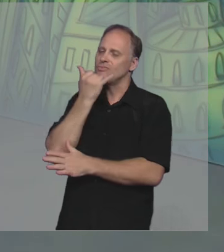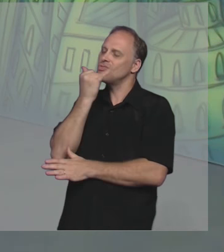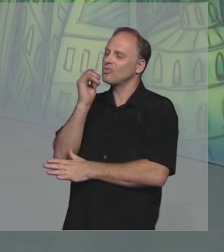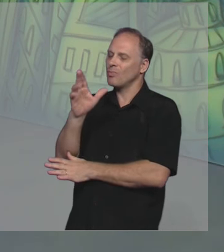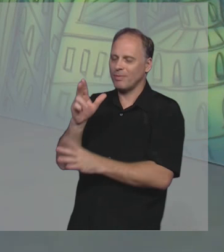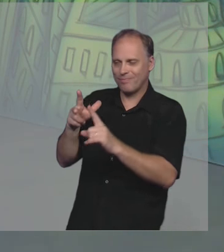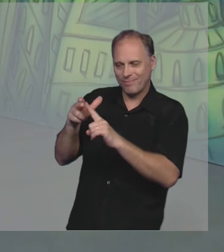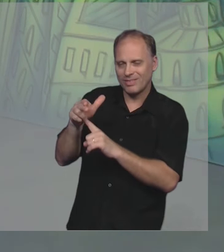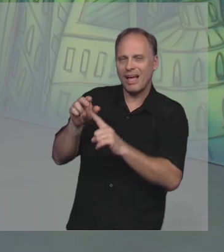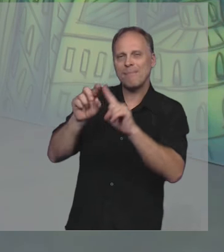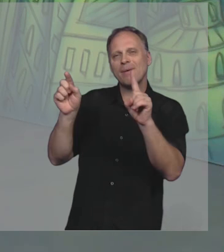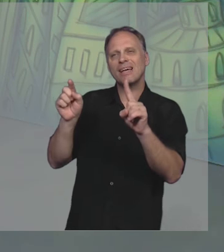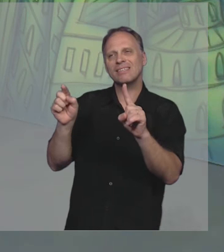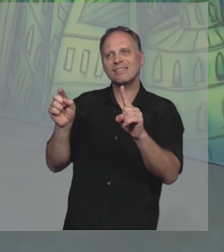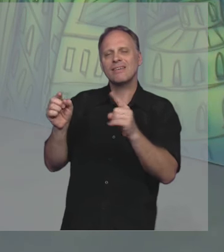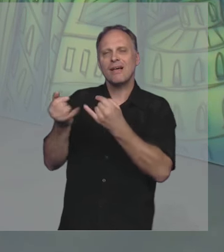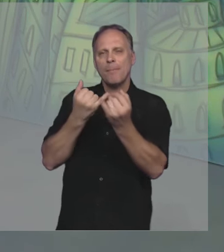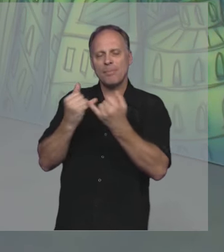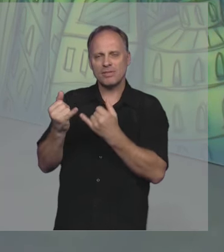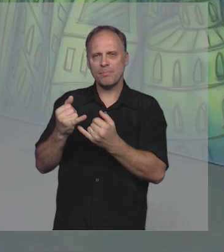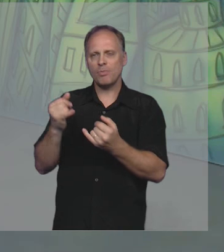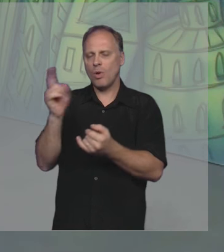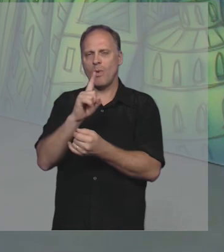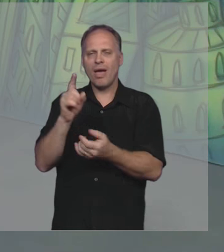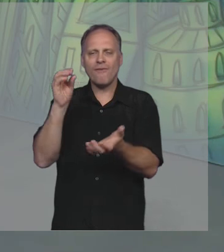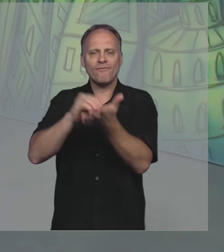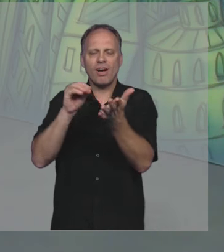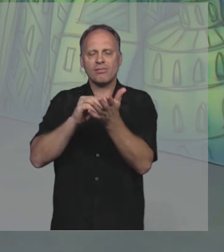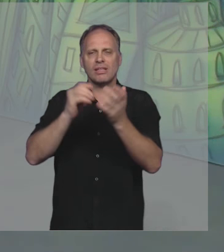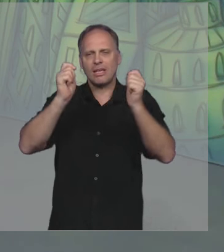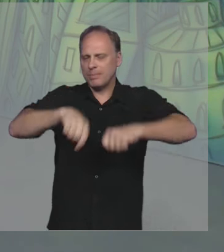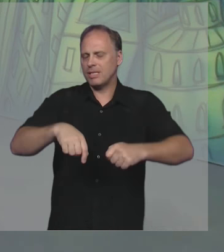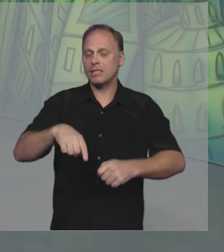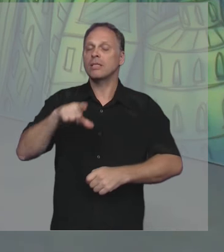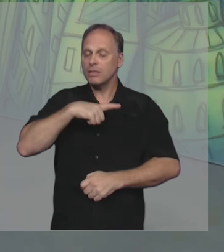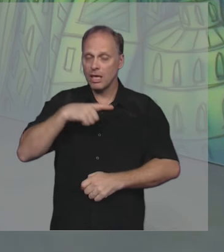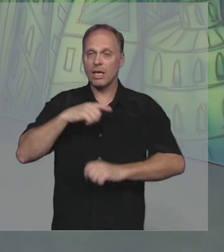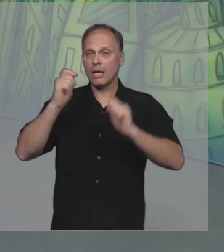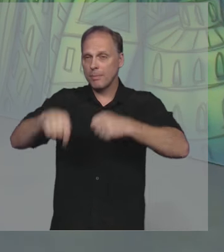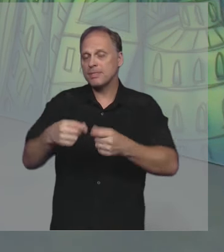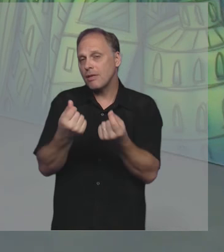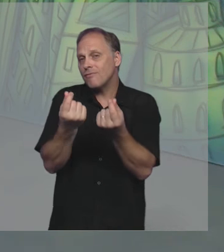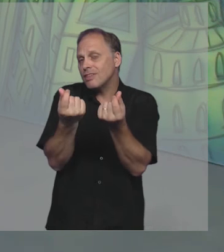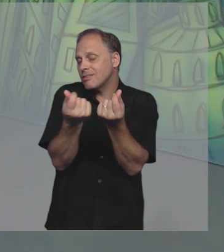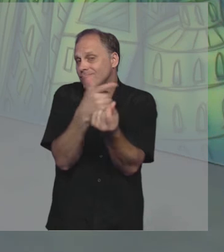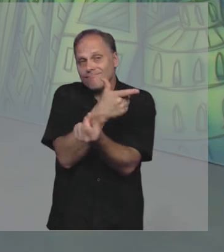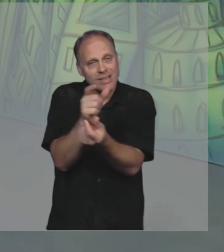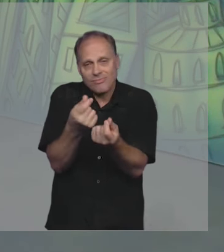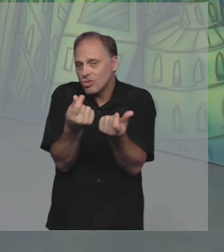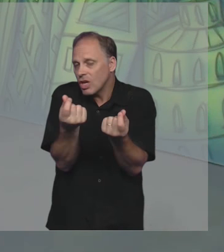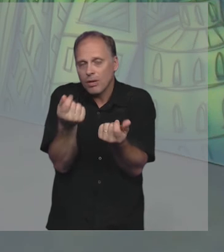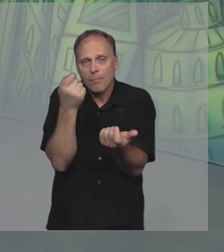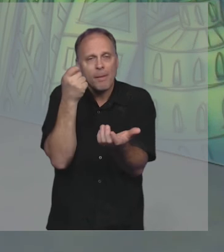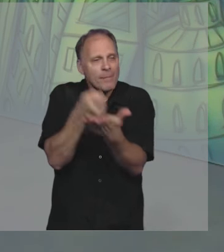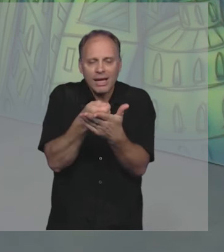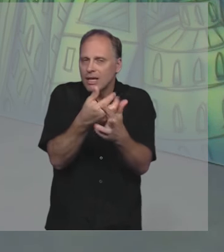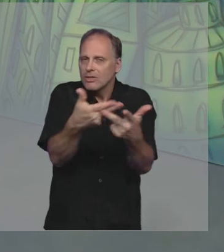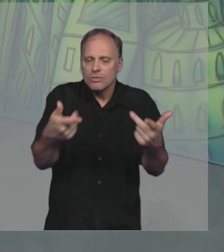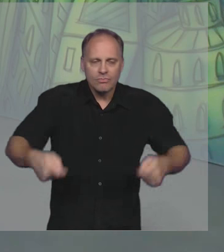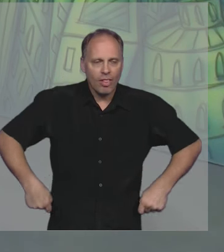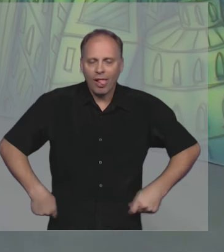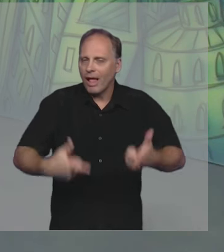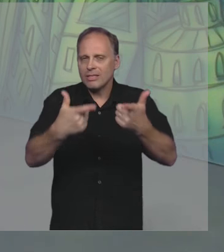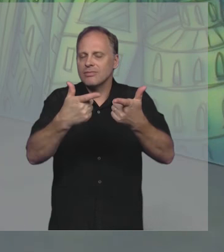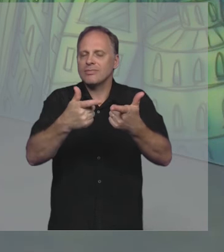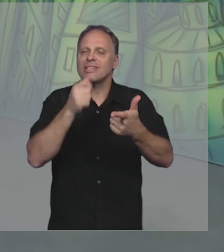Desculpe, doutor. Apenas uma omissão por incapacidade, né? Com certeza. Capacidade financeira. Capacidade financeira, tu não vai ter recursos para cobrir.